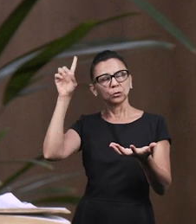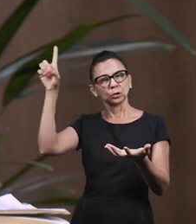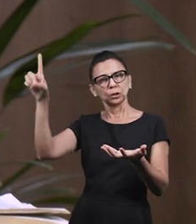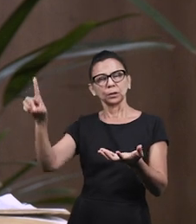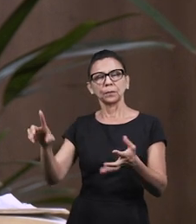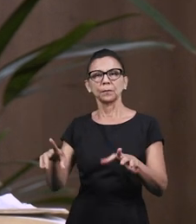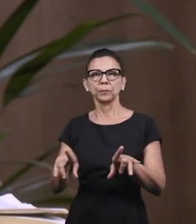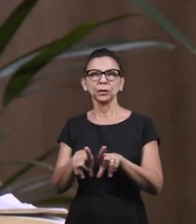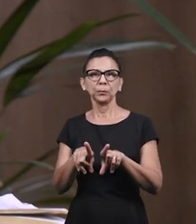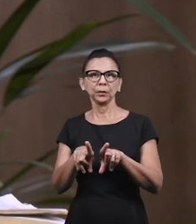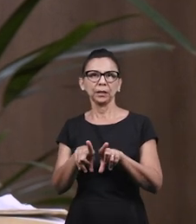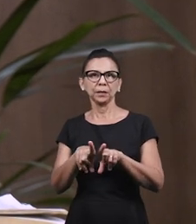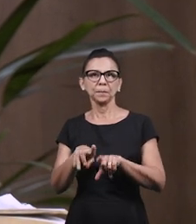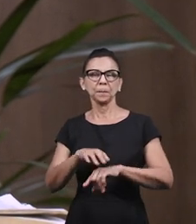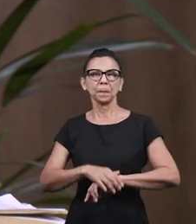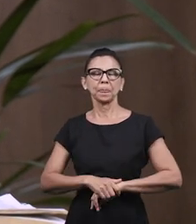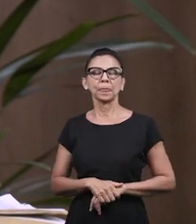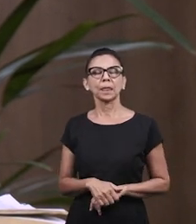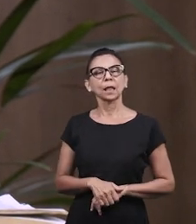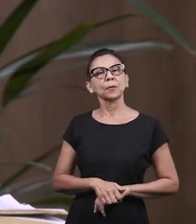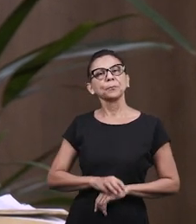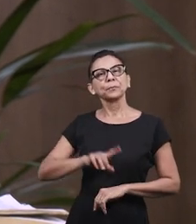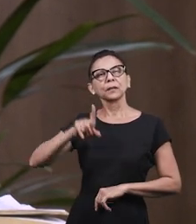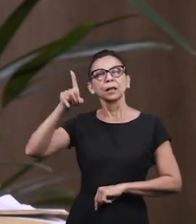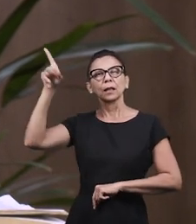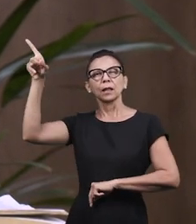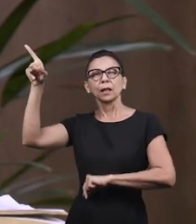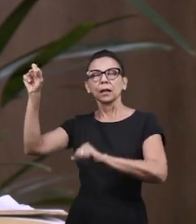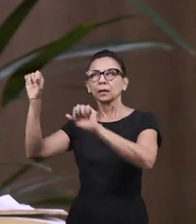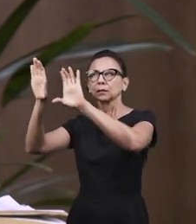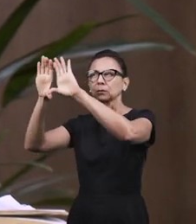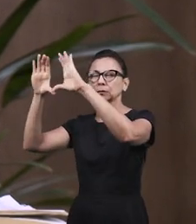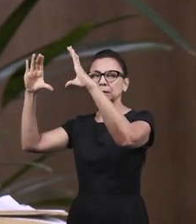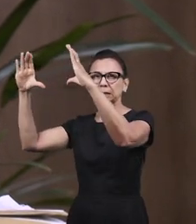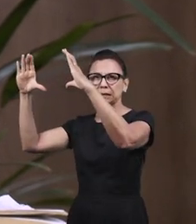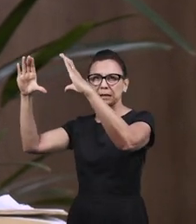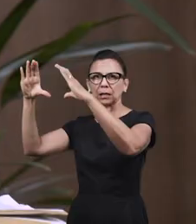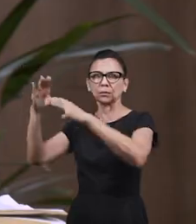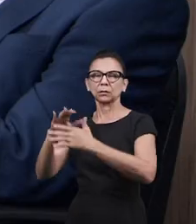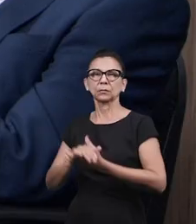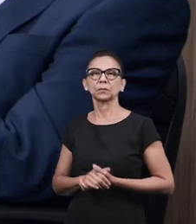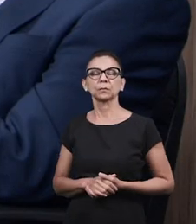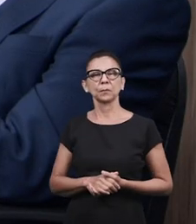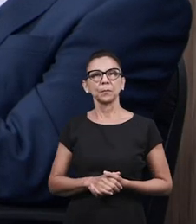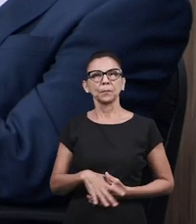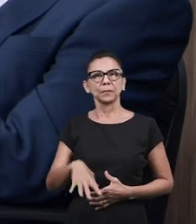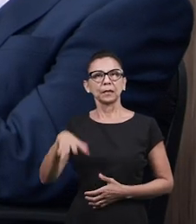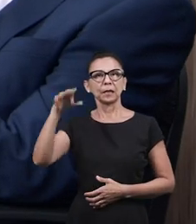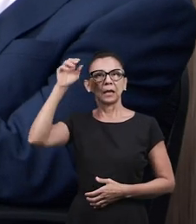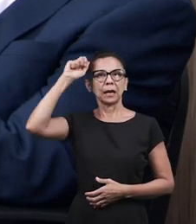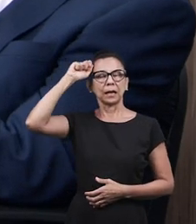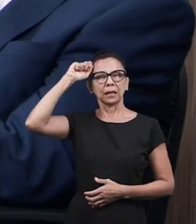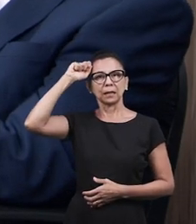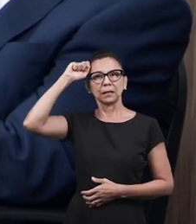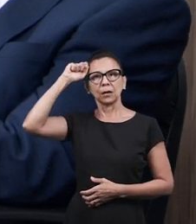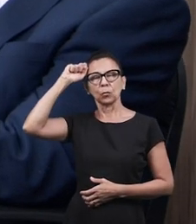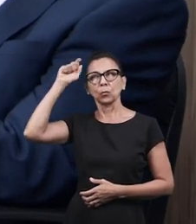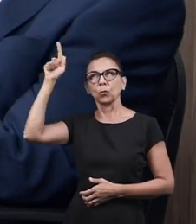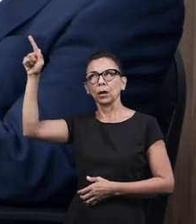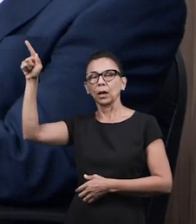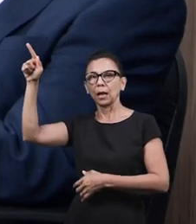quando transgrediu contra Deus, foi lançado exatamente no planeta que existe tempo. Na eternidade de Deus não existe